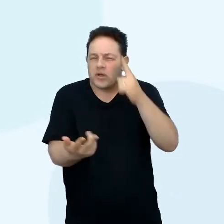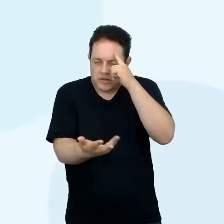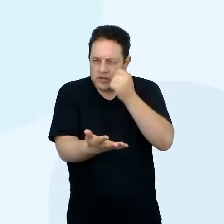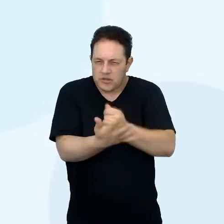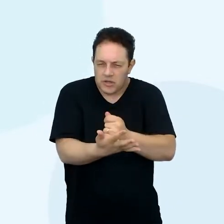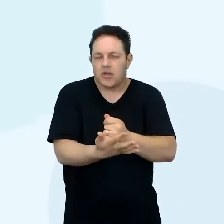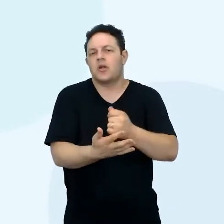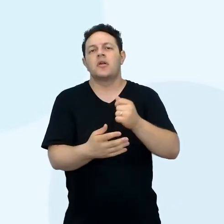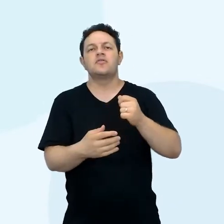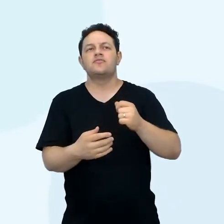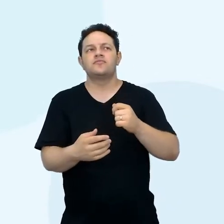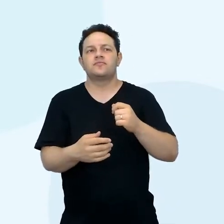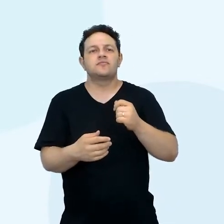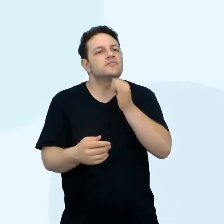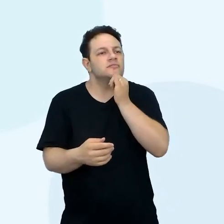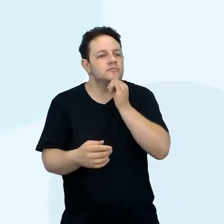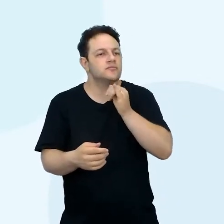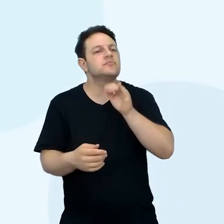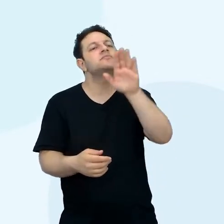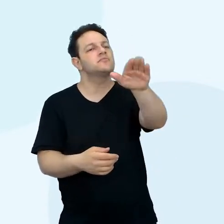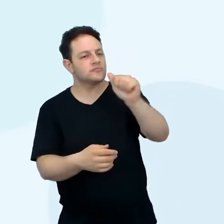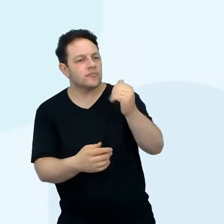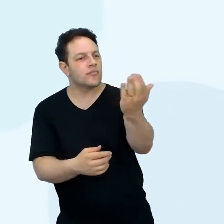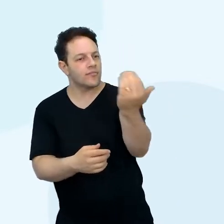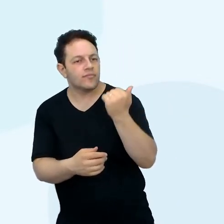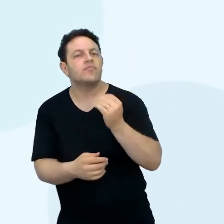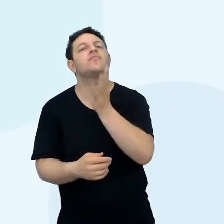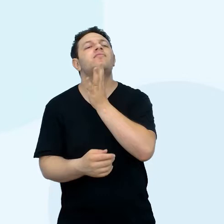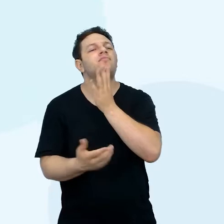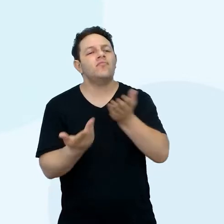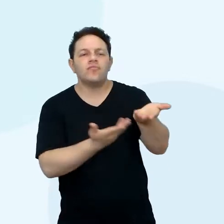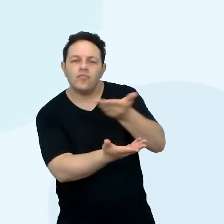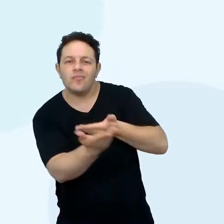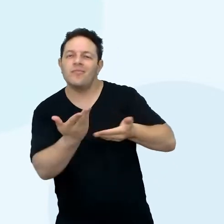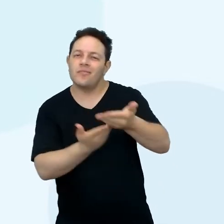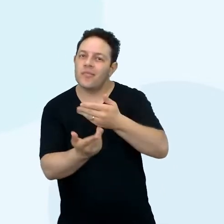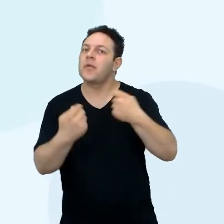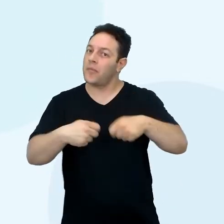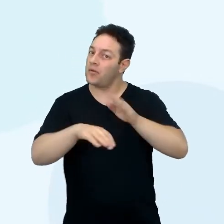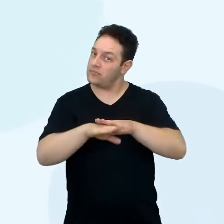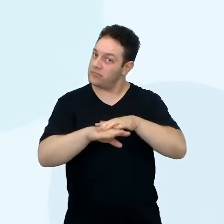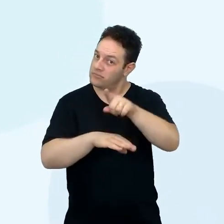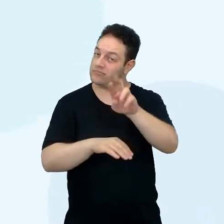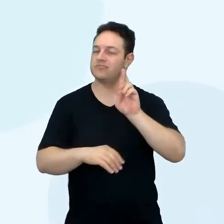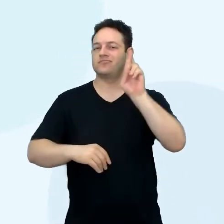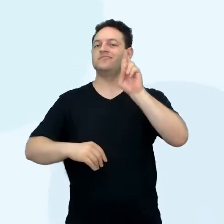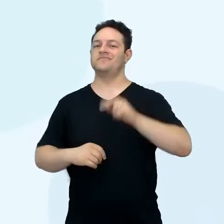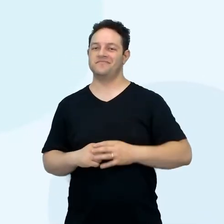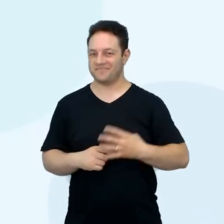também de tomar a atitude de chamar alguém, conhecer outras pessoas, tá certo? Isso é importante.